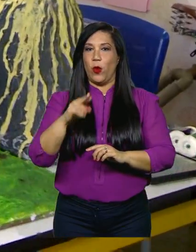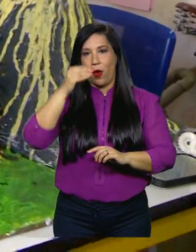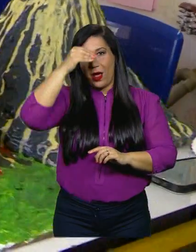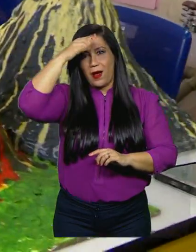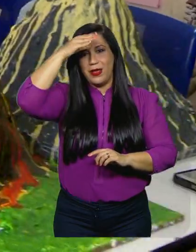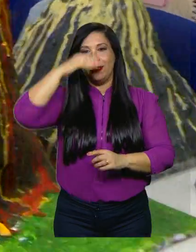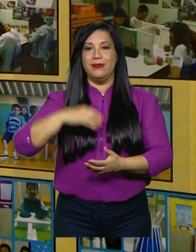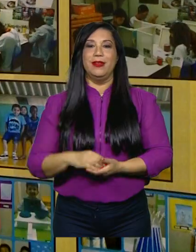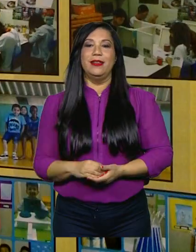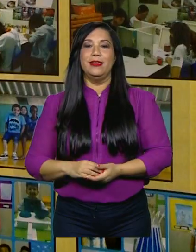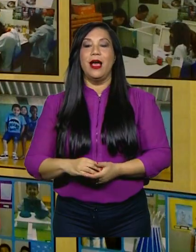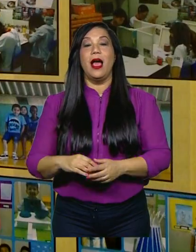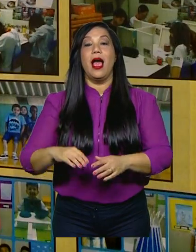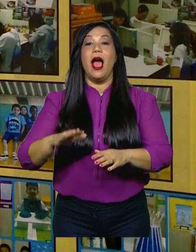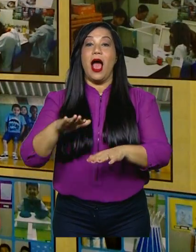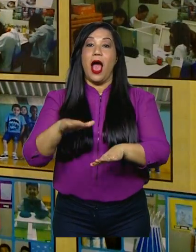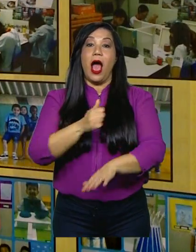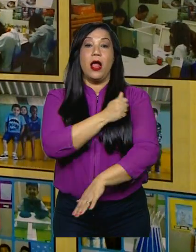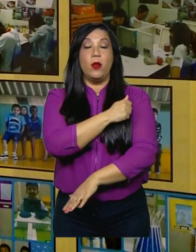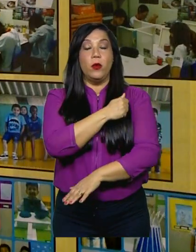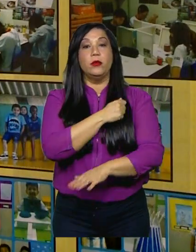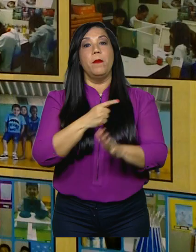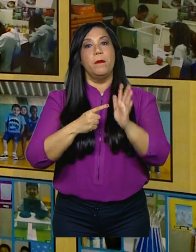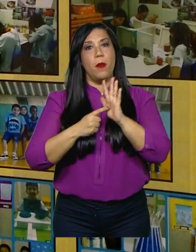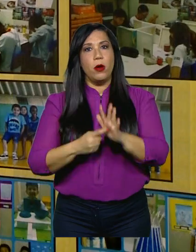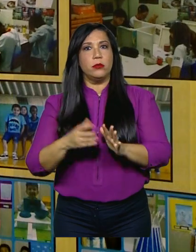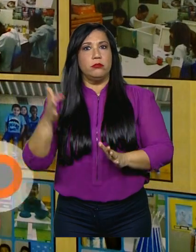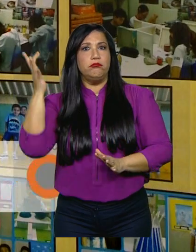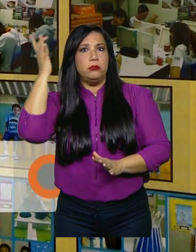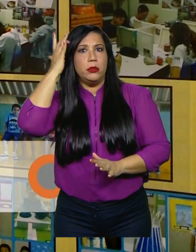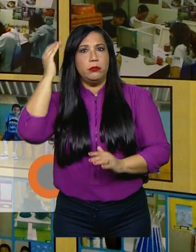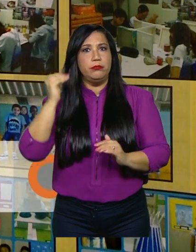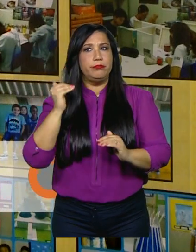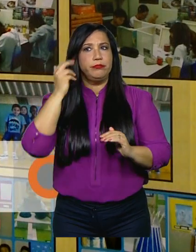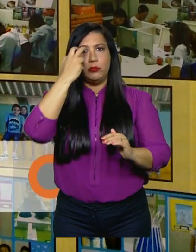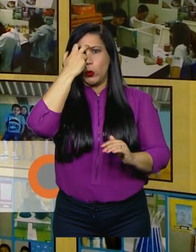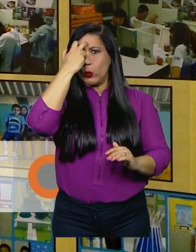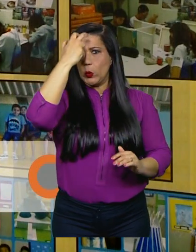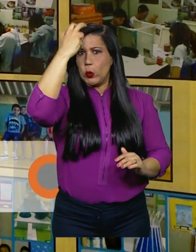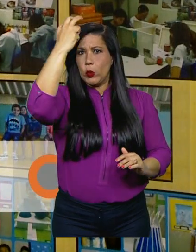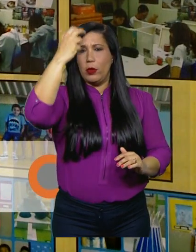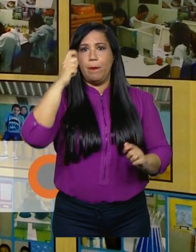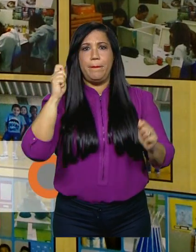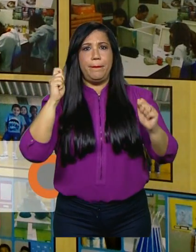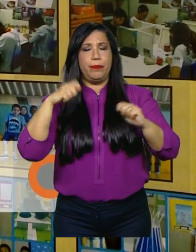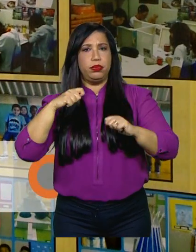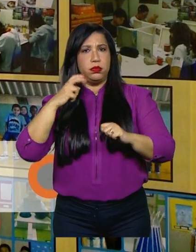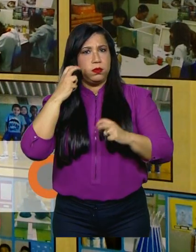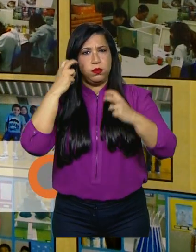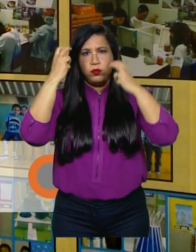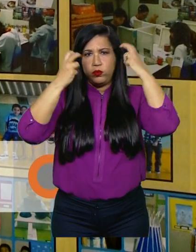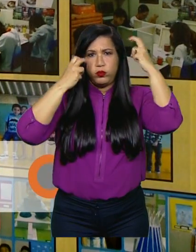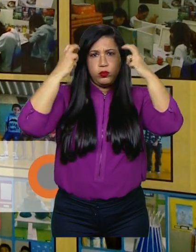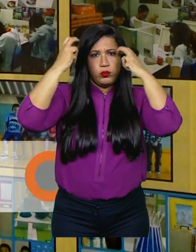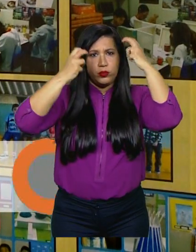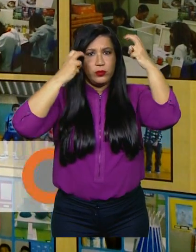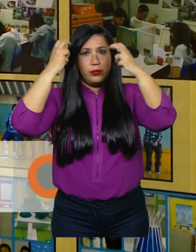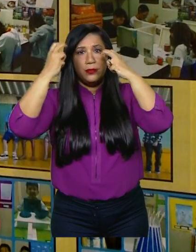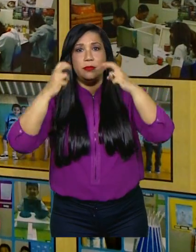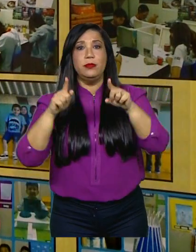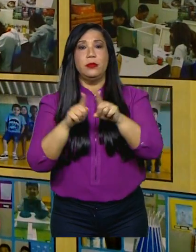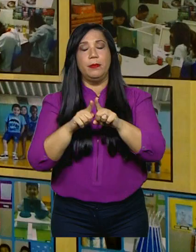conhecimento. Às vezes esse estudante demonstra essa habilidade maior, esse grande potencial que ele tem, junto com